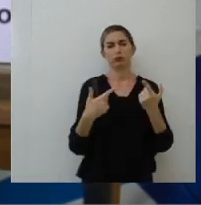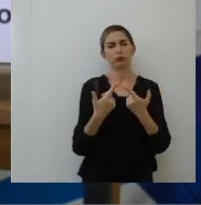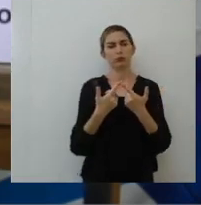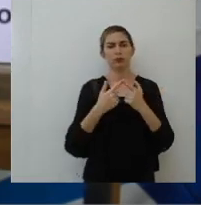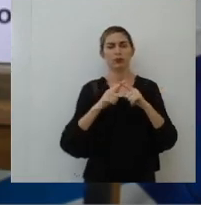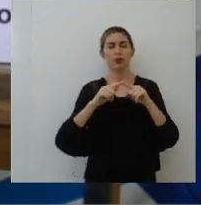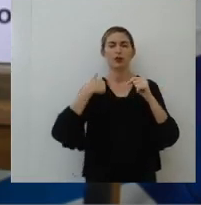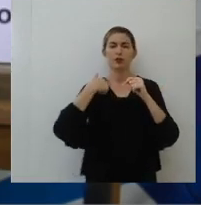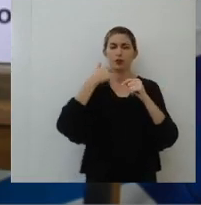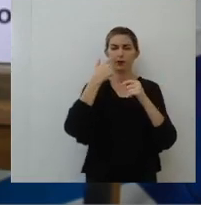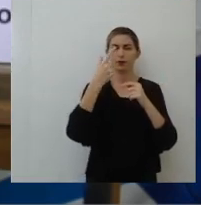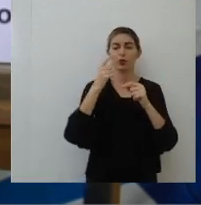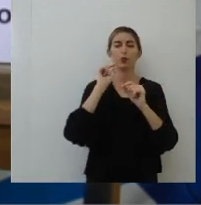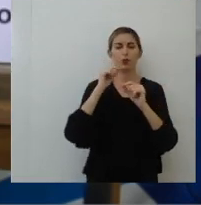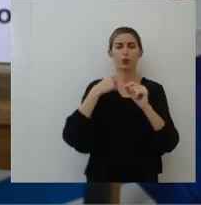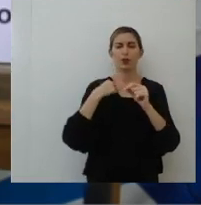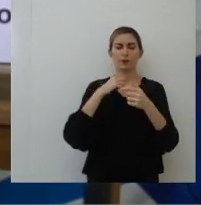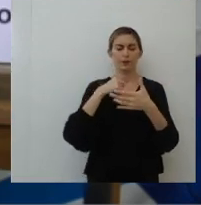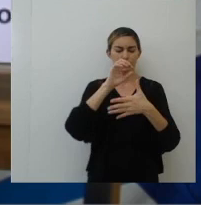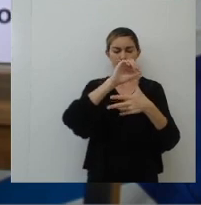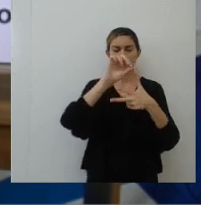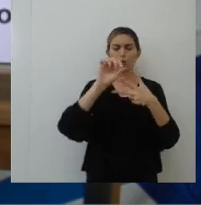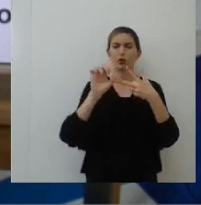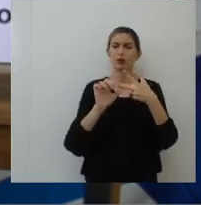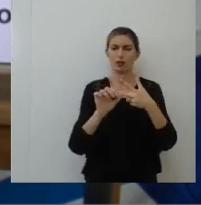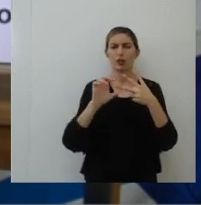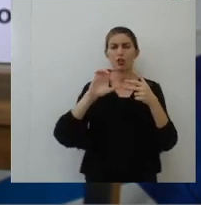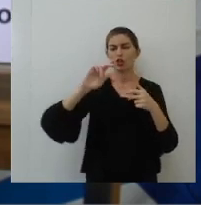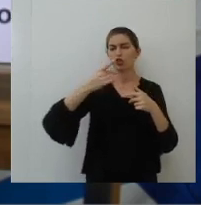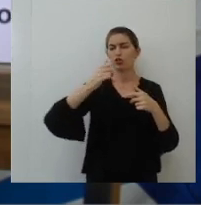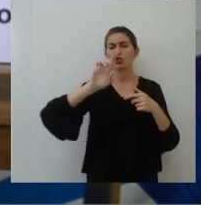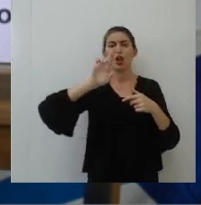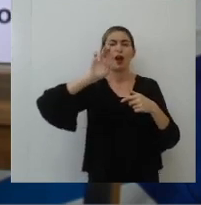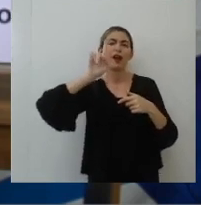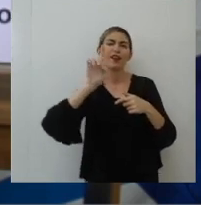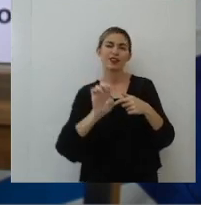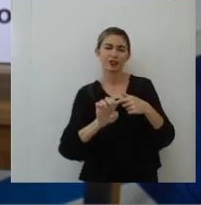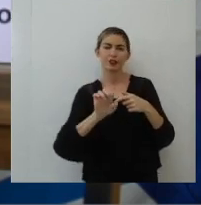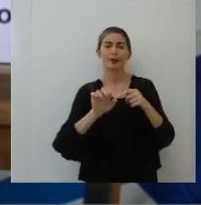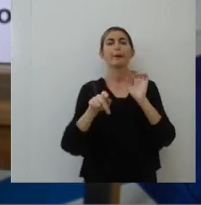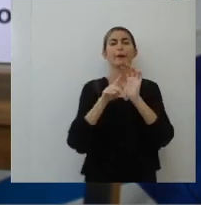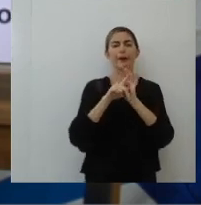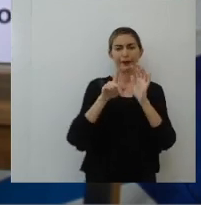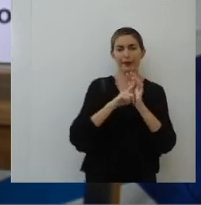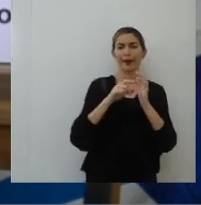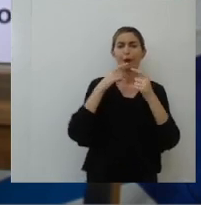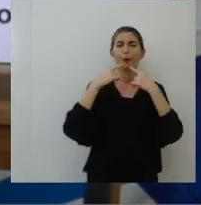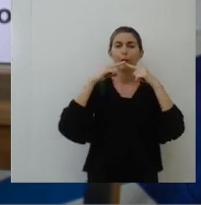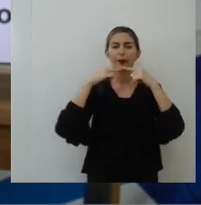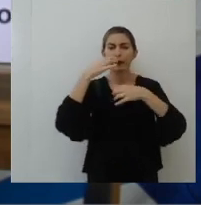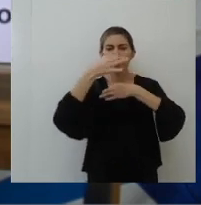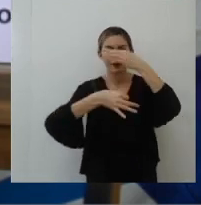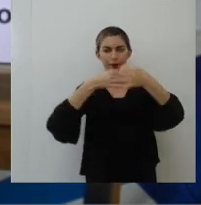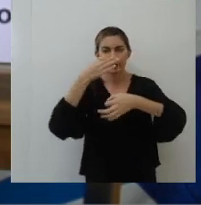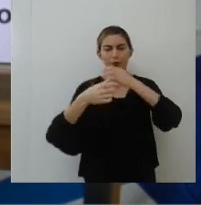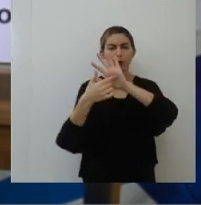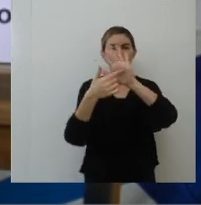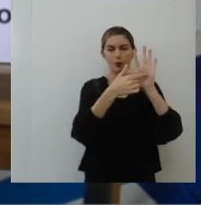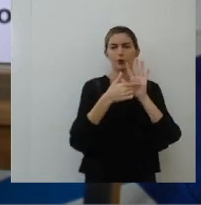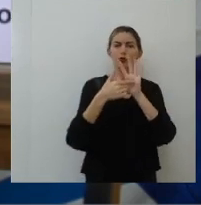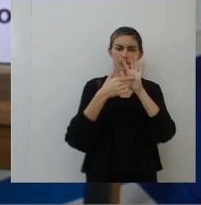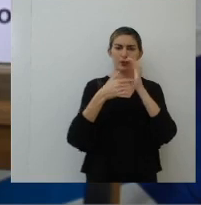Porém, a gente viu agora uma questão do Enem que trazia uma charge. E a charge com teor crítico ali, apresentando